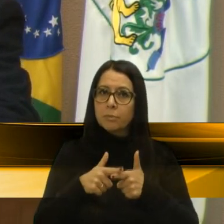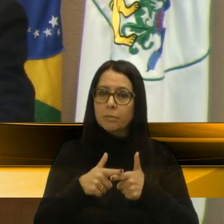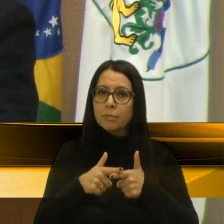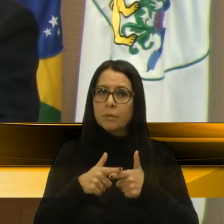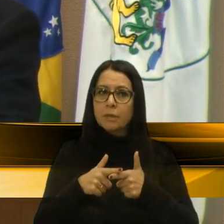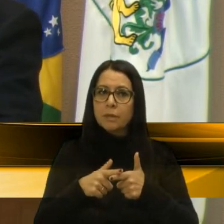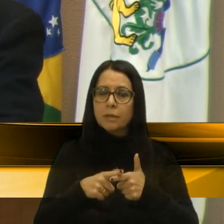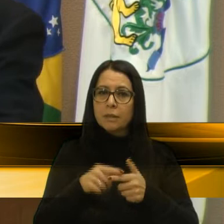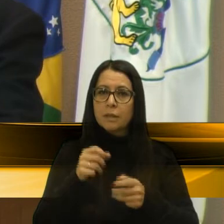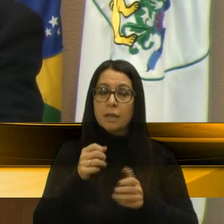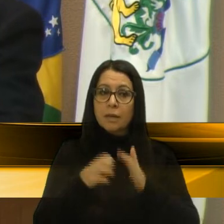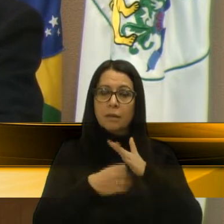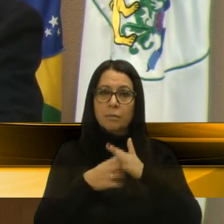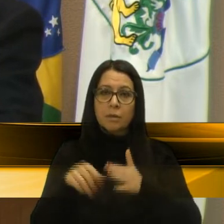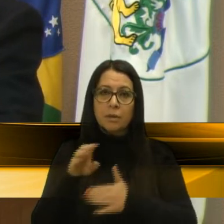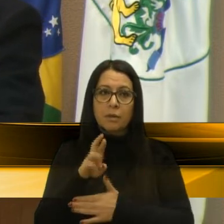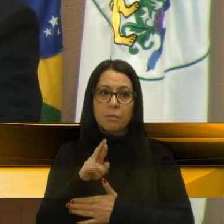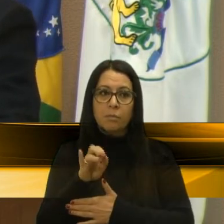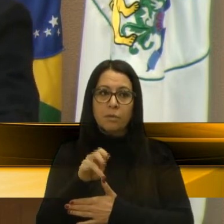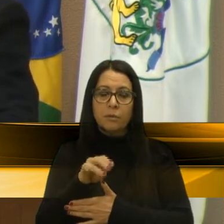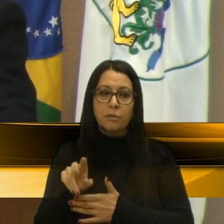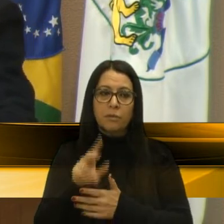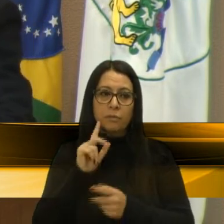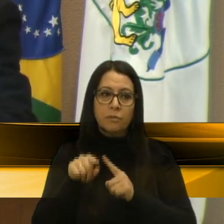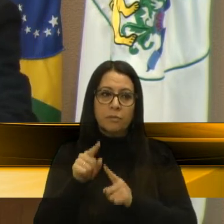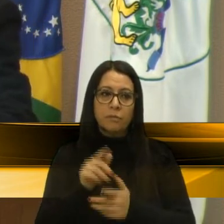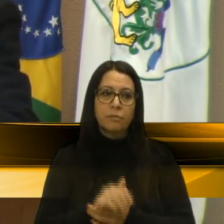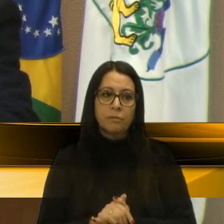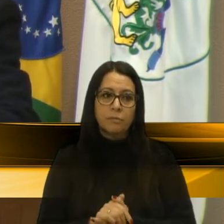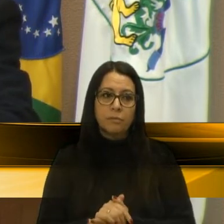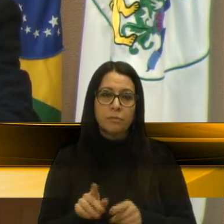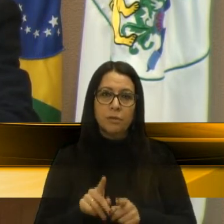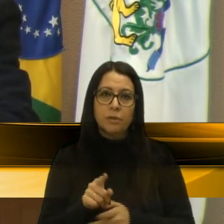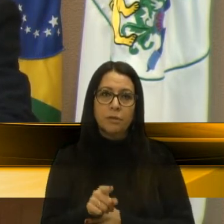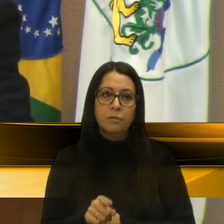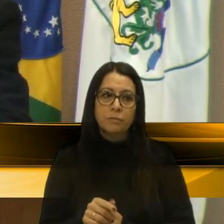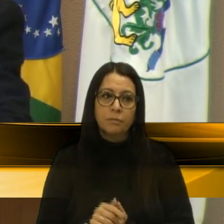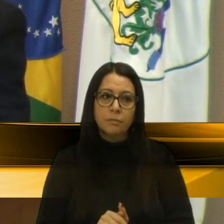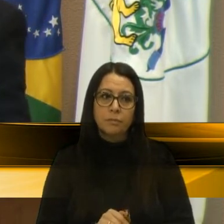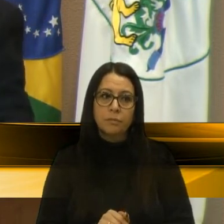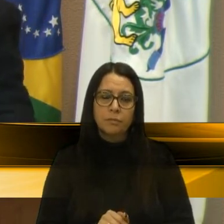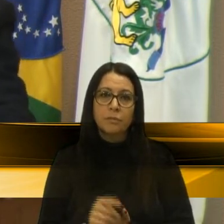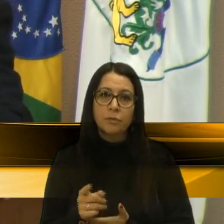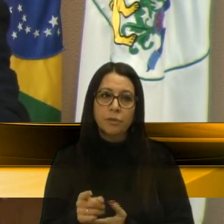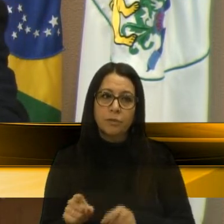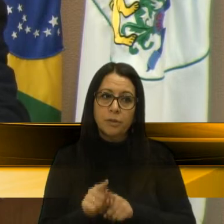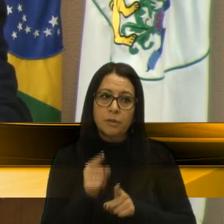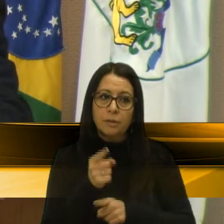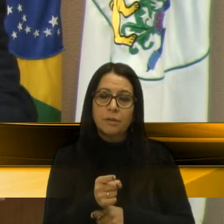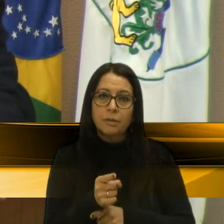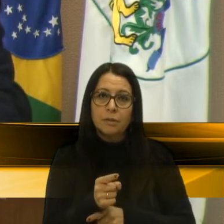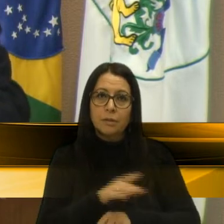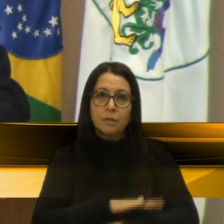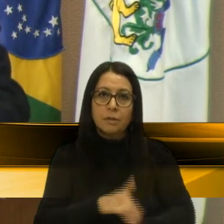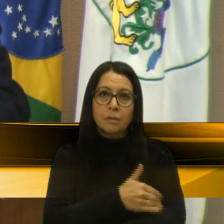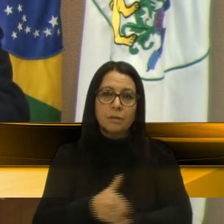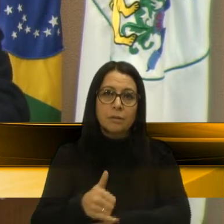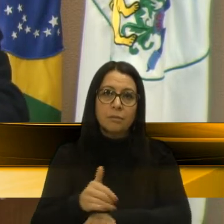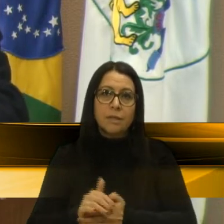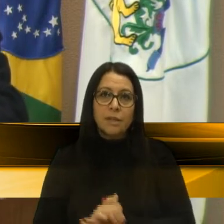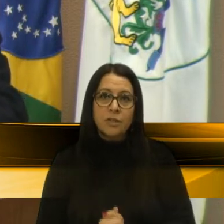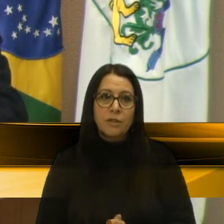aqui e reclama. Eu aprendi muito com os subprefeitos, né, vereador Adilá, eles eram muito espertos no nosso tempo, né? Quando